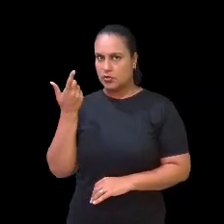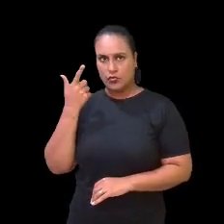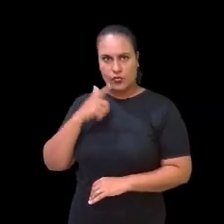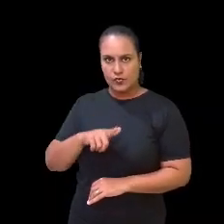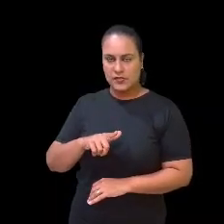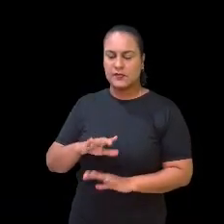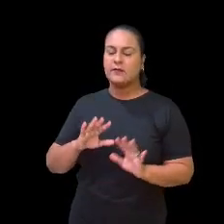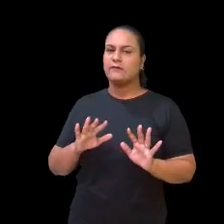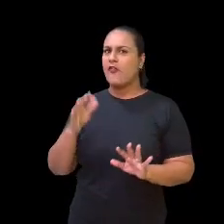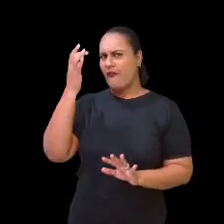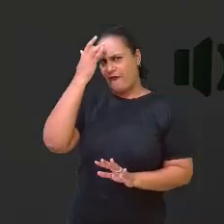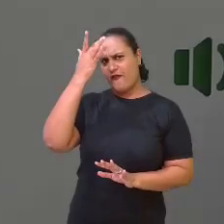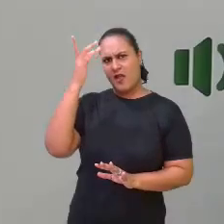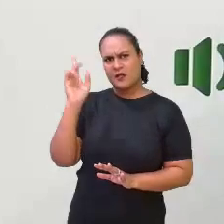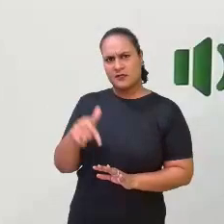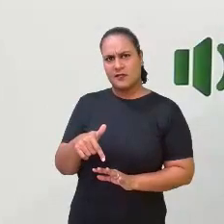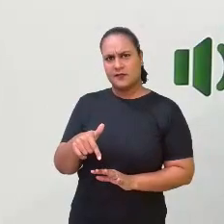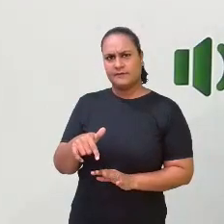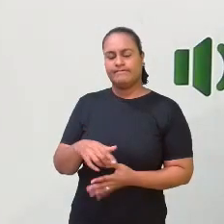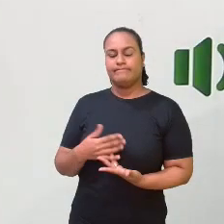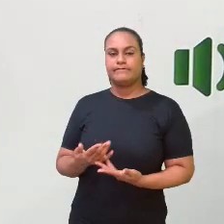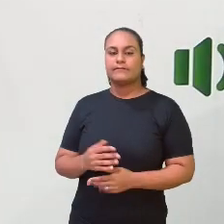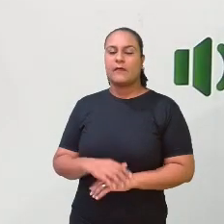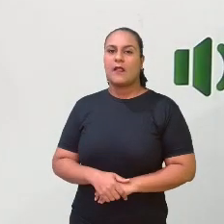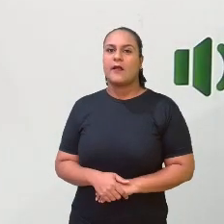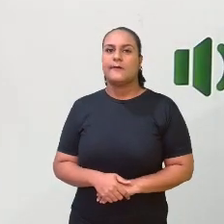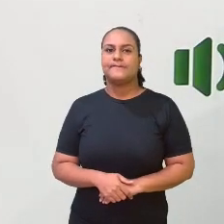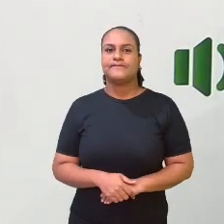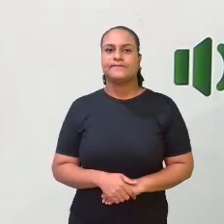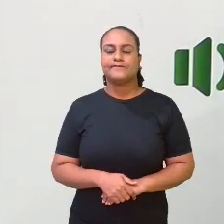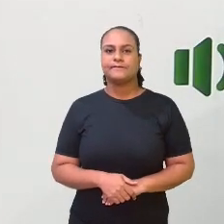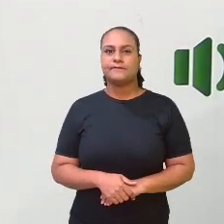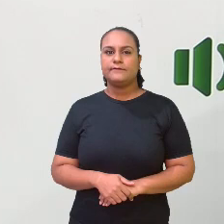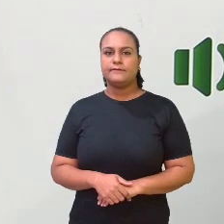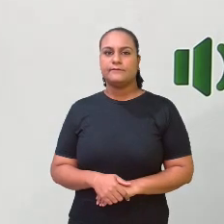né? Muito fácil distinguir esses tipos de ossos.